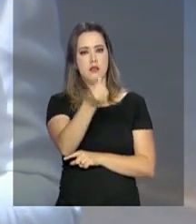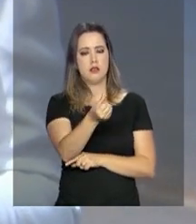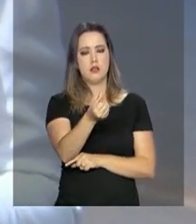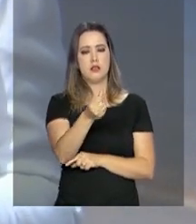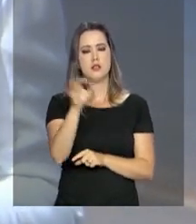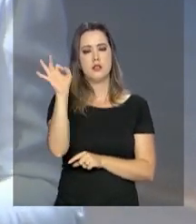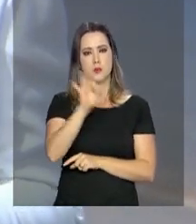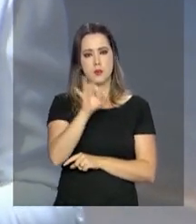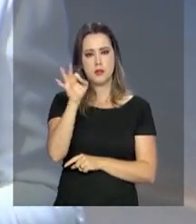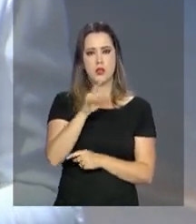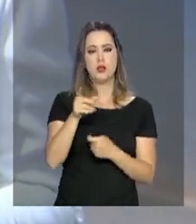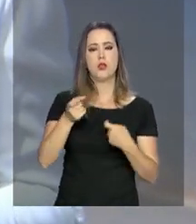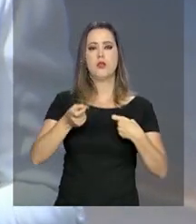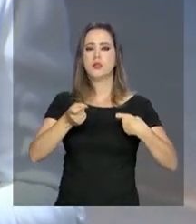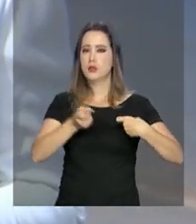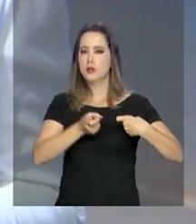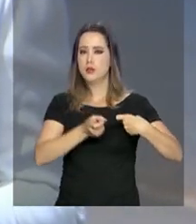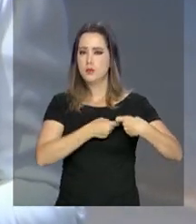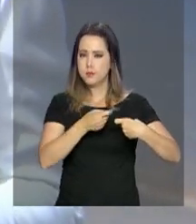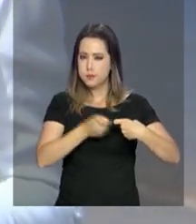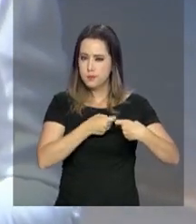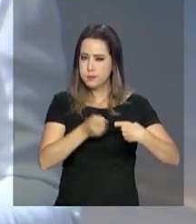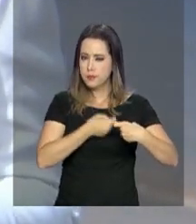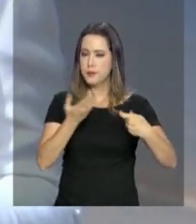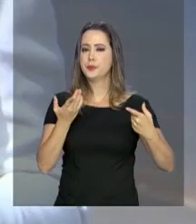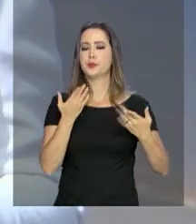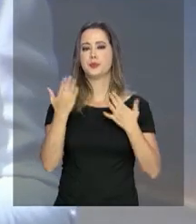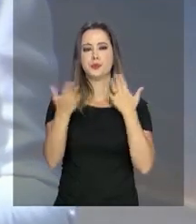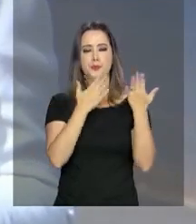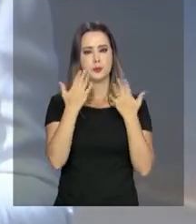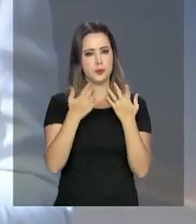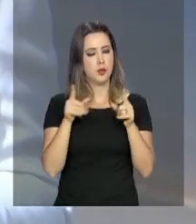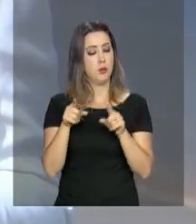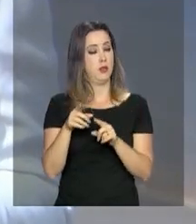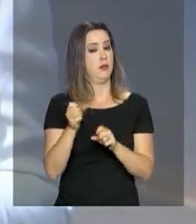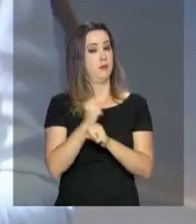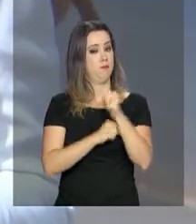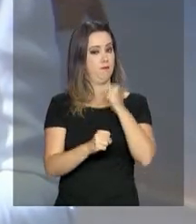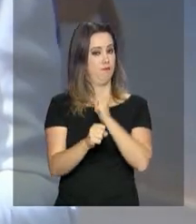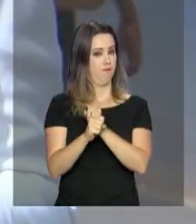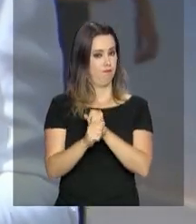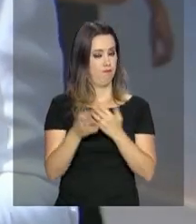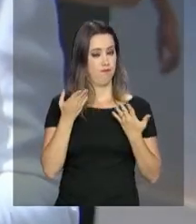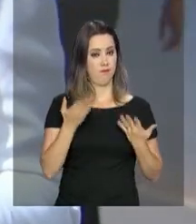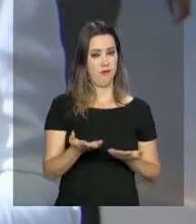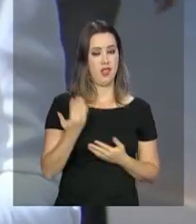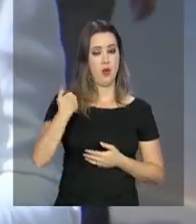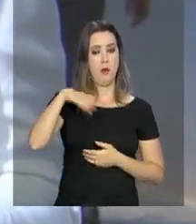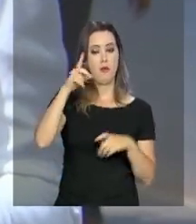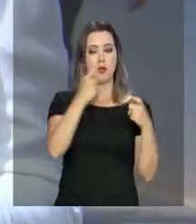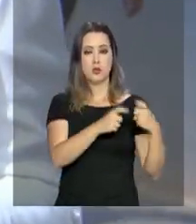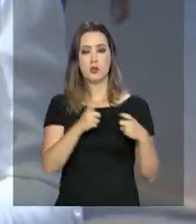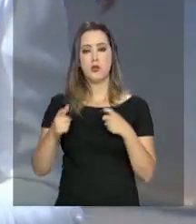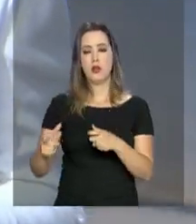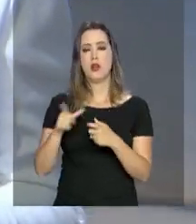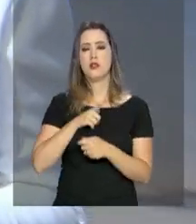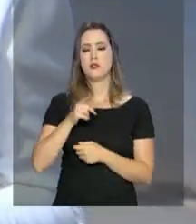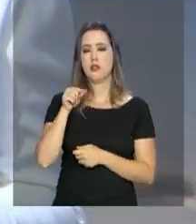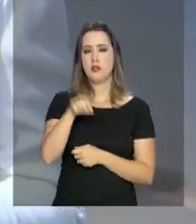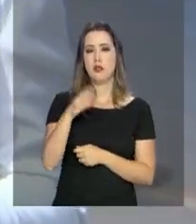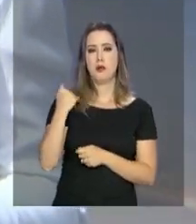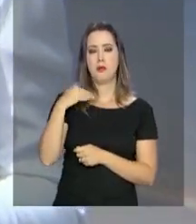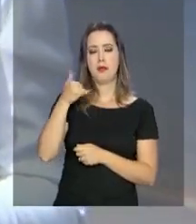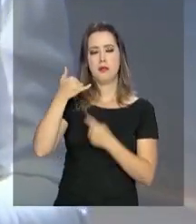violência sexual comparado com o mesmo período do ano passado entre os estados com maior o número de registro estão são